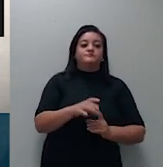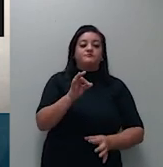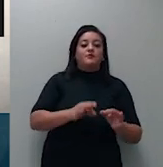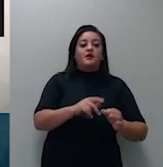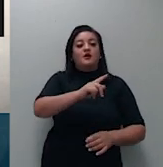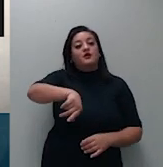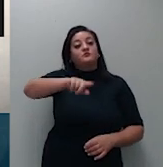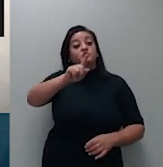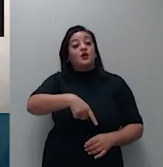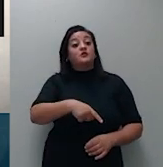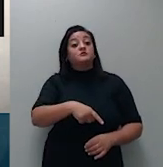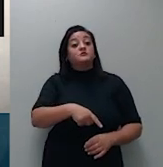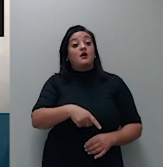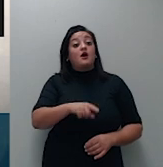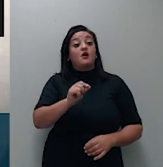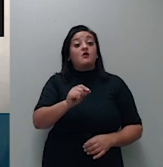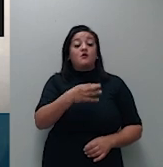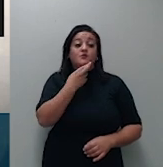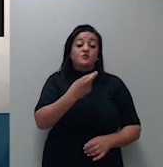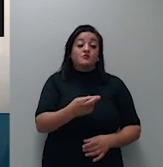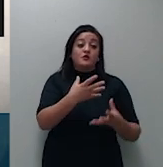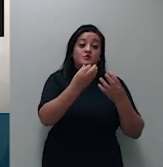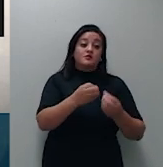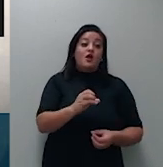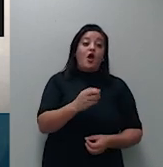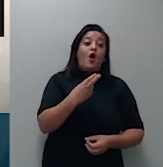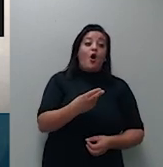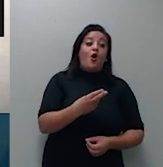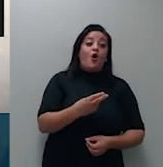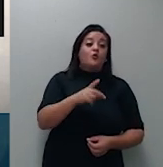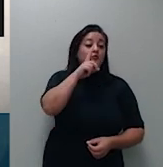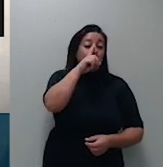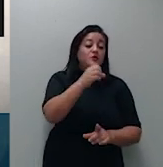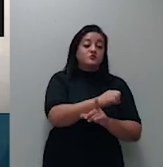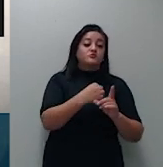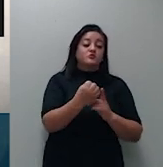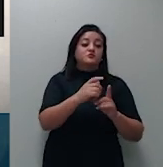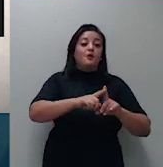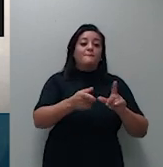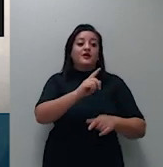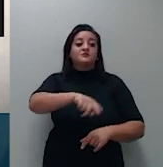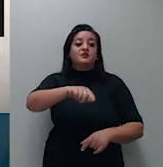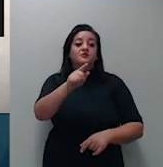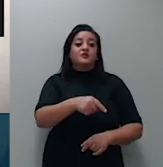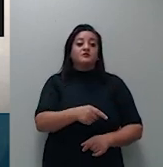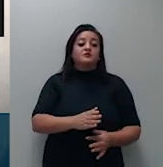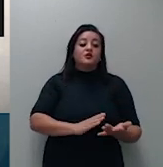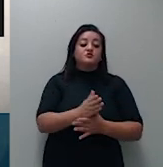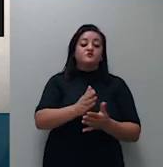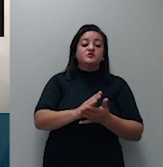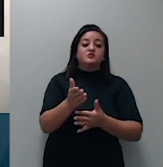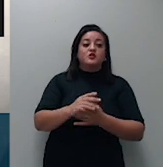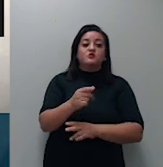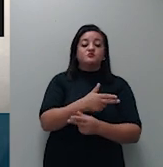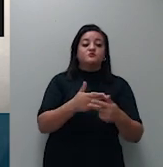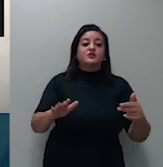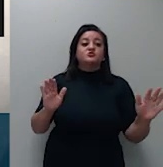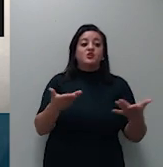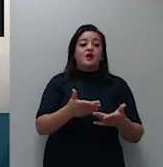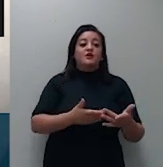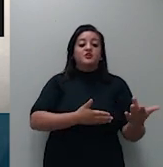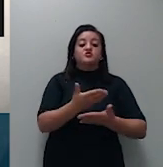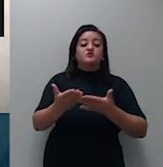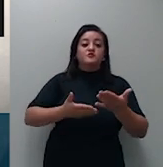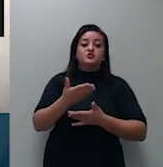subjunti não é de anulação por vício de consentimento o vício social mas sim de nulidade de partilha já que